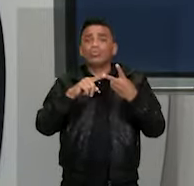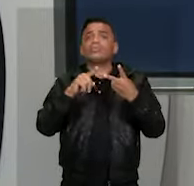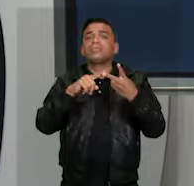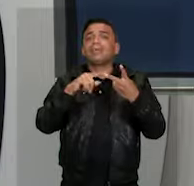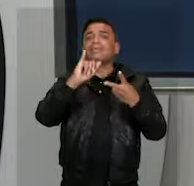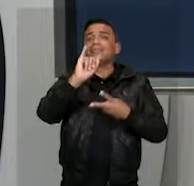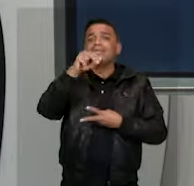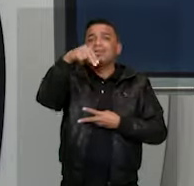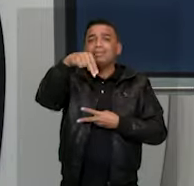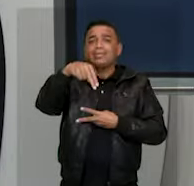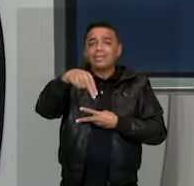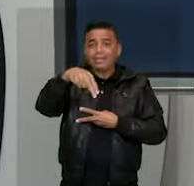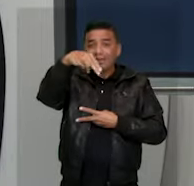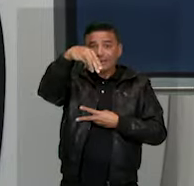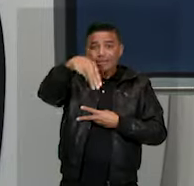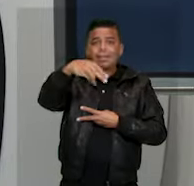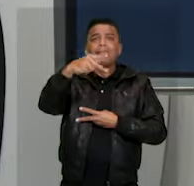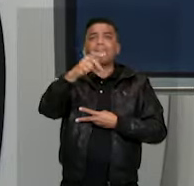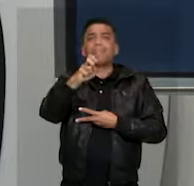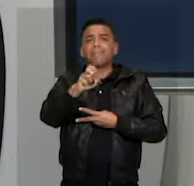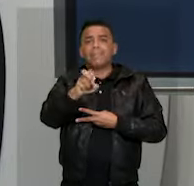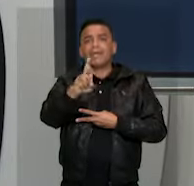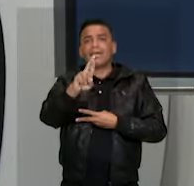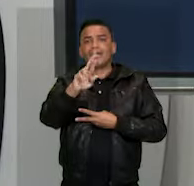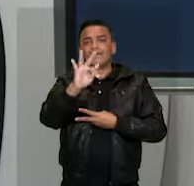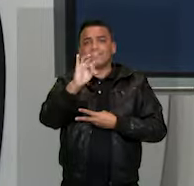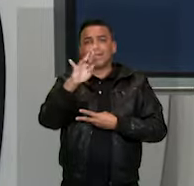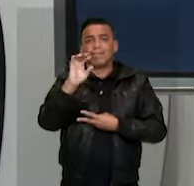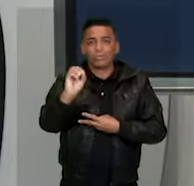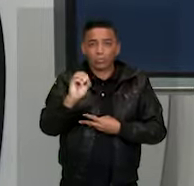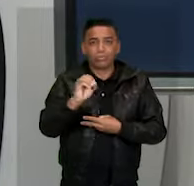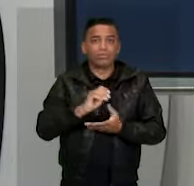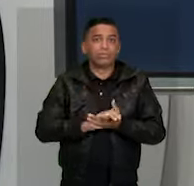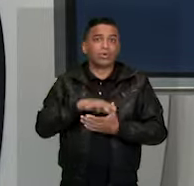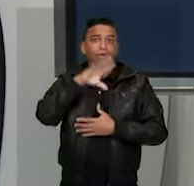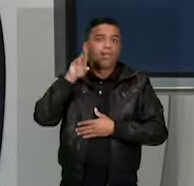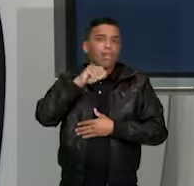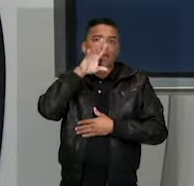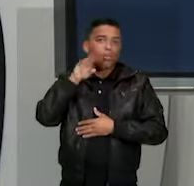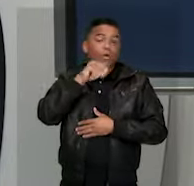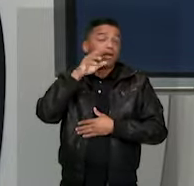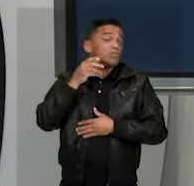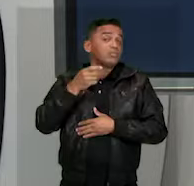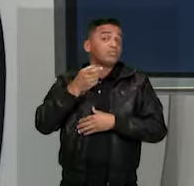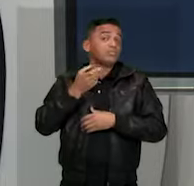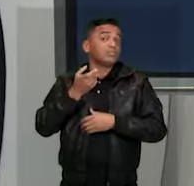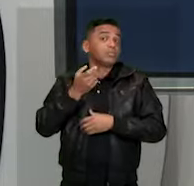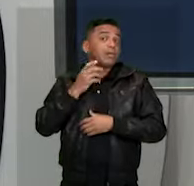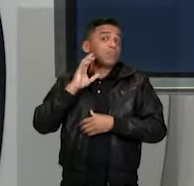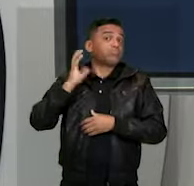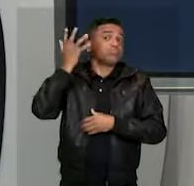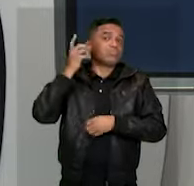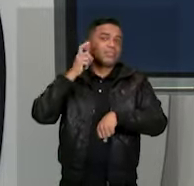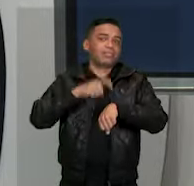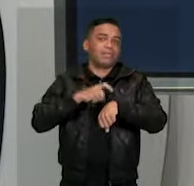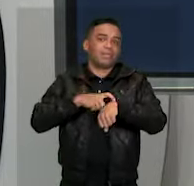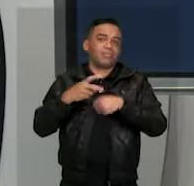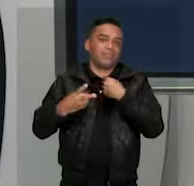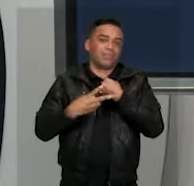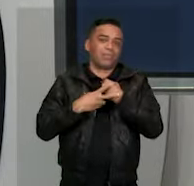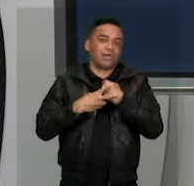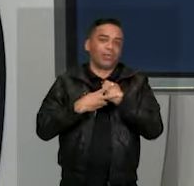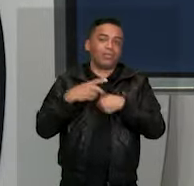sem preocupação. Porque na nossa linguagem oral a gente está sempre utilizando esses tempos verbais. Só que nós não vamos